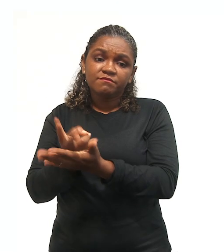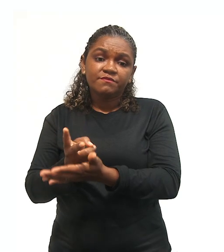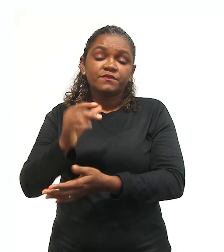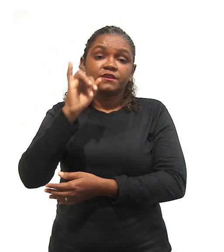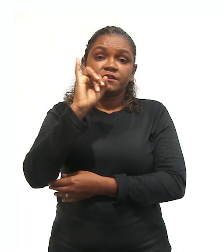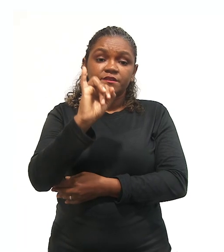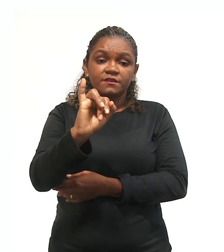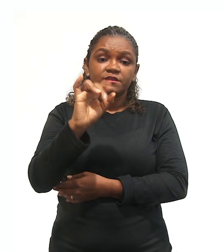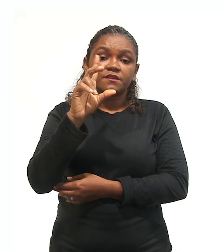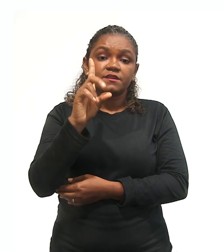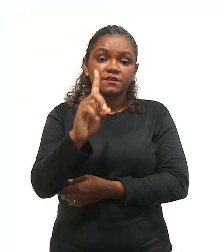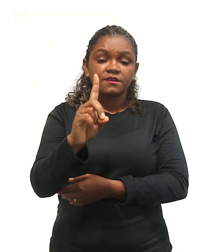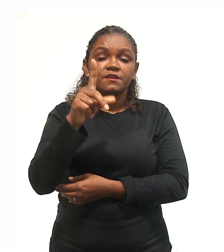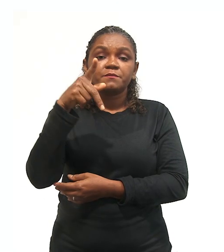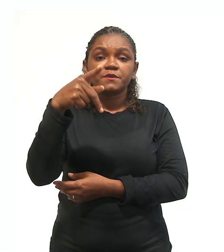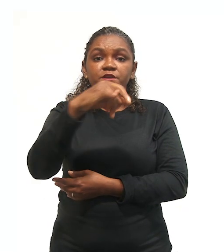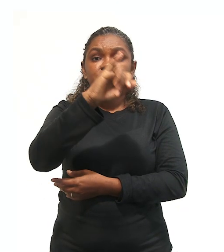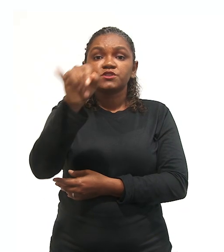IDPJ.